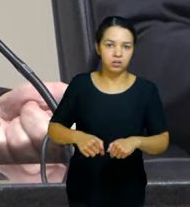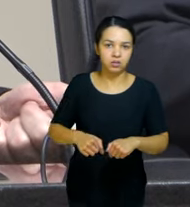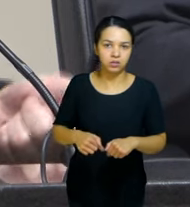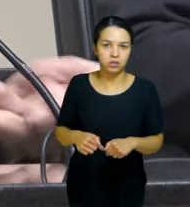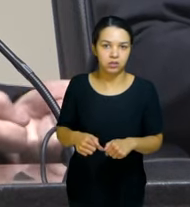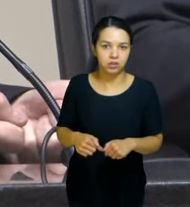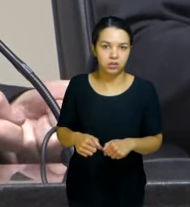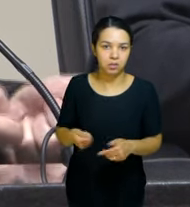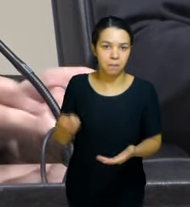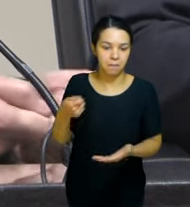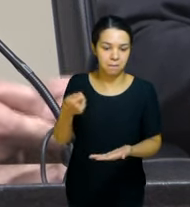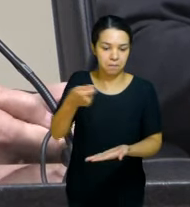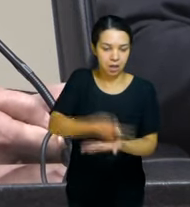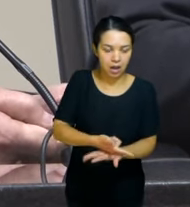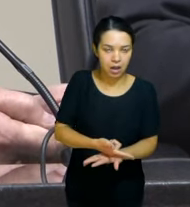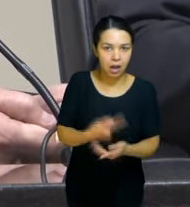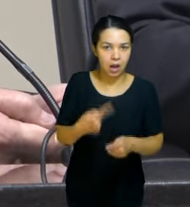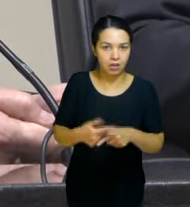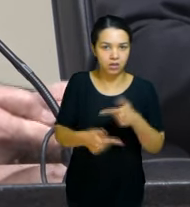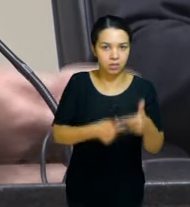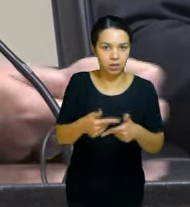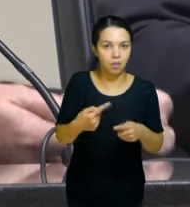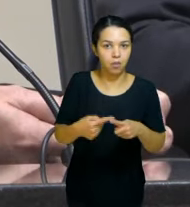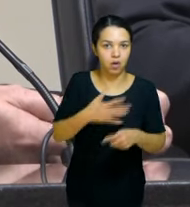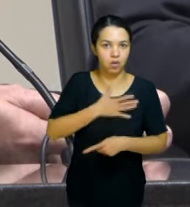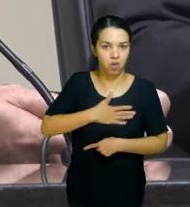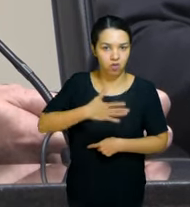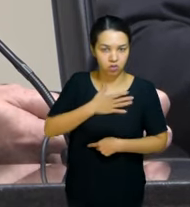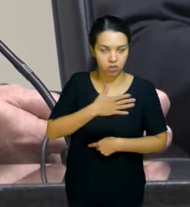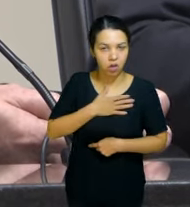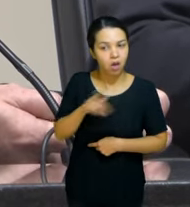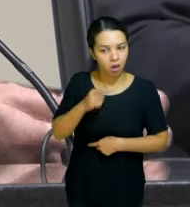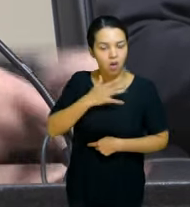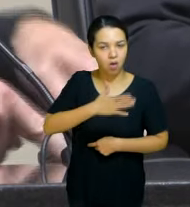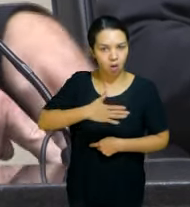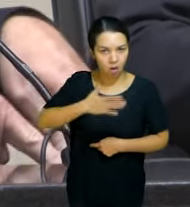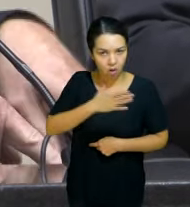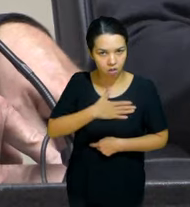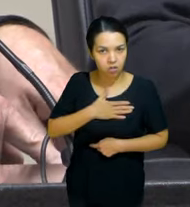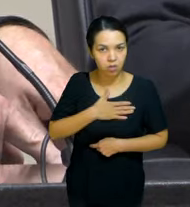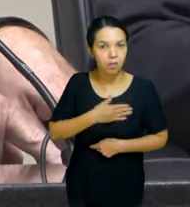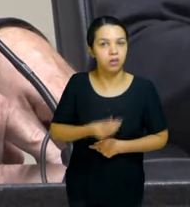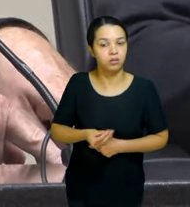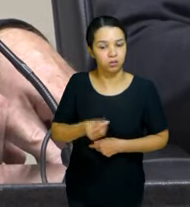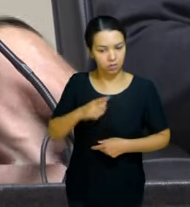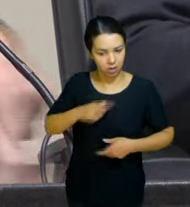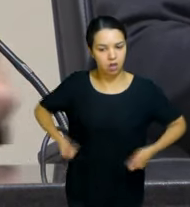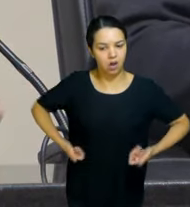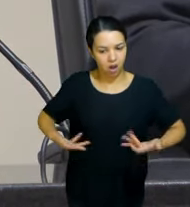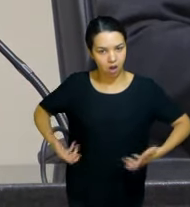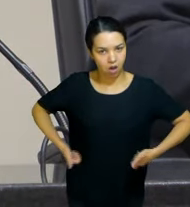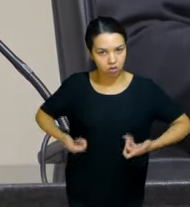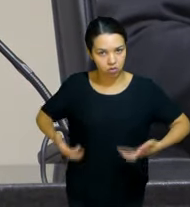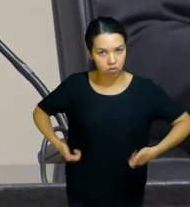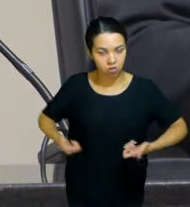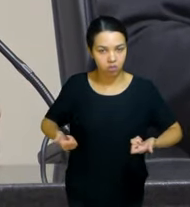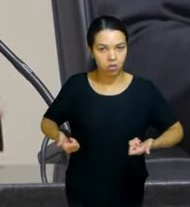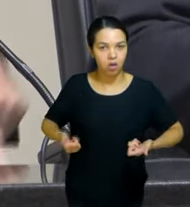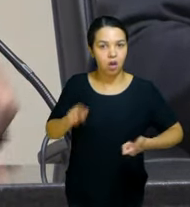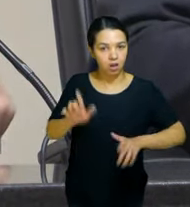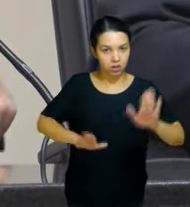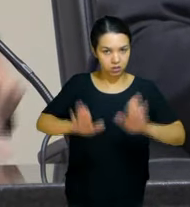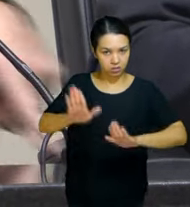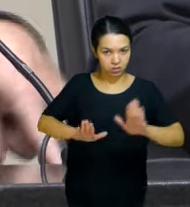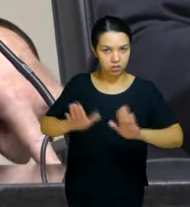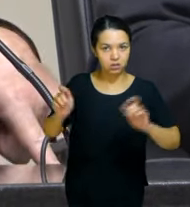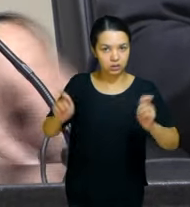simplesmente para pagar para trabalhar, porque gosta da profissão. Faz porque gosta, mas também tem as custas. Uma licitação vai